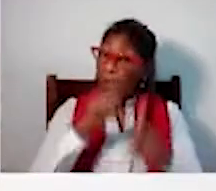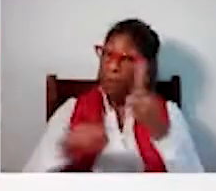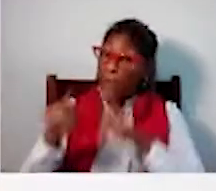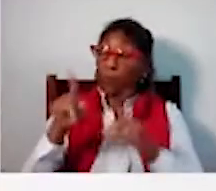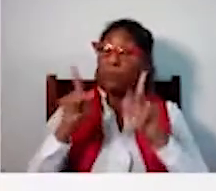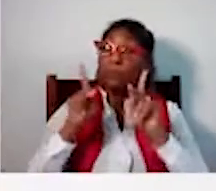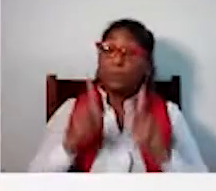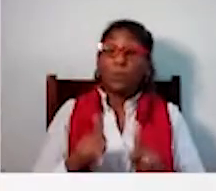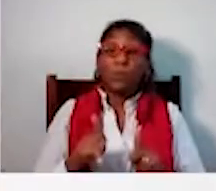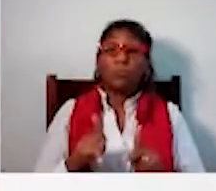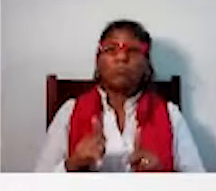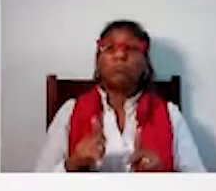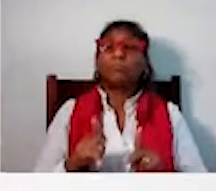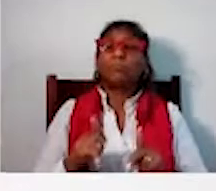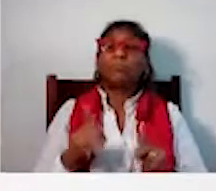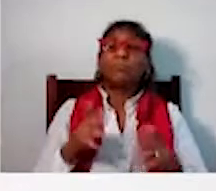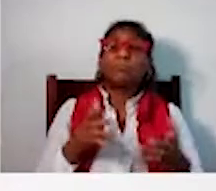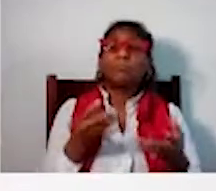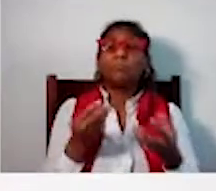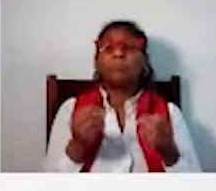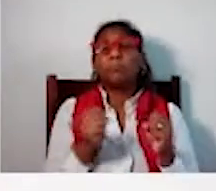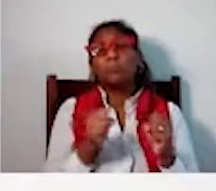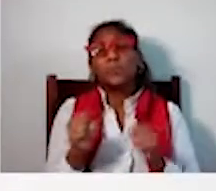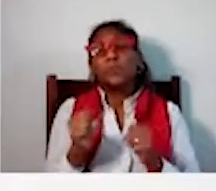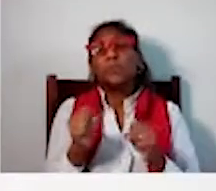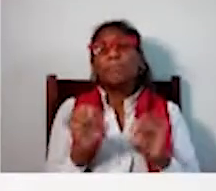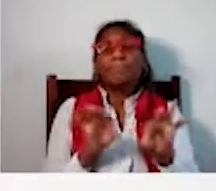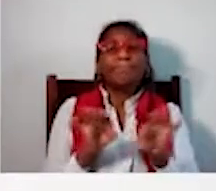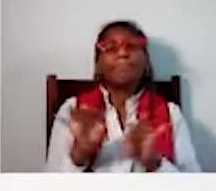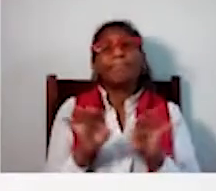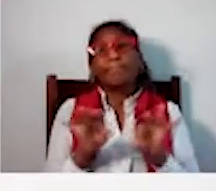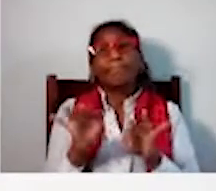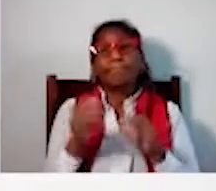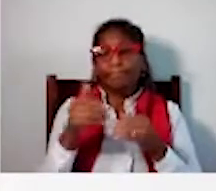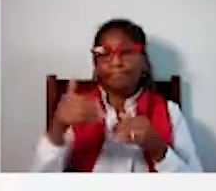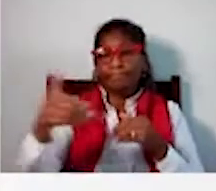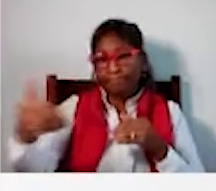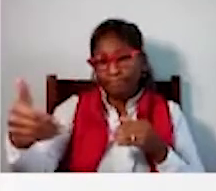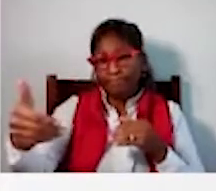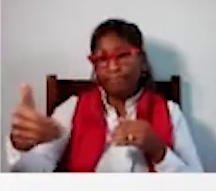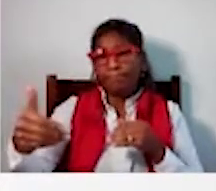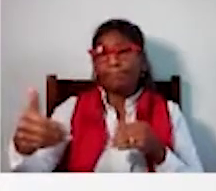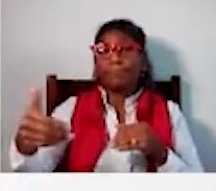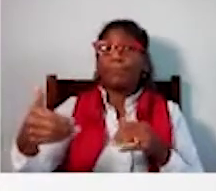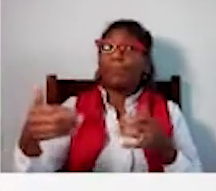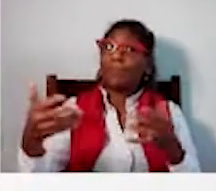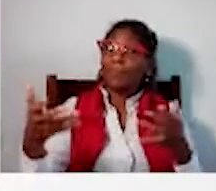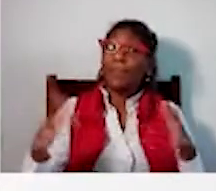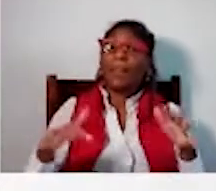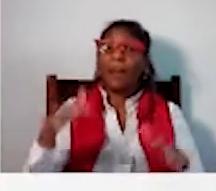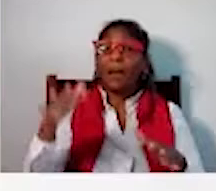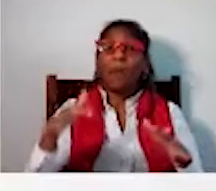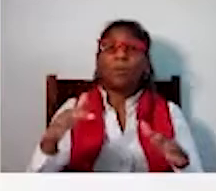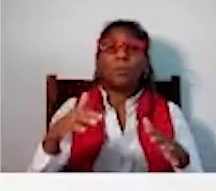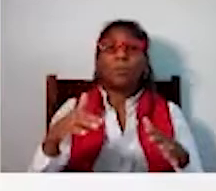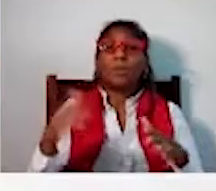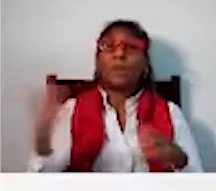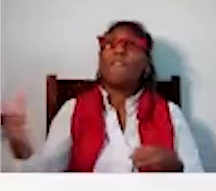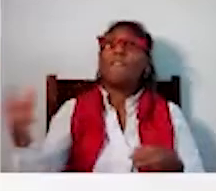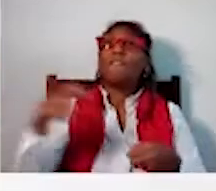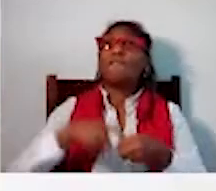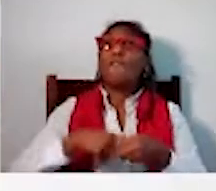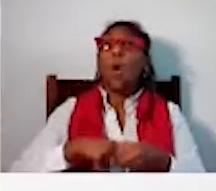né, as flexibilizações que se pôde ter ao longo desse período soaram como volta à normalidade. E